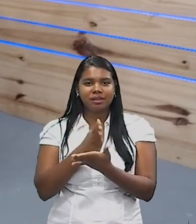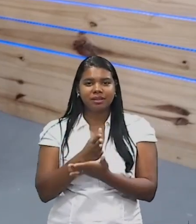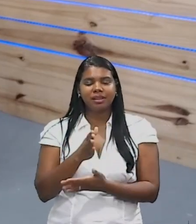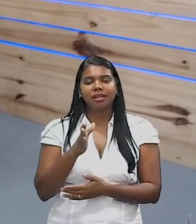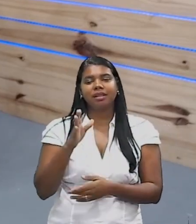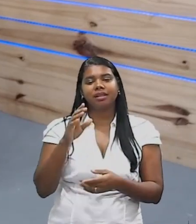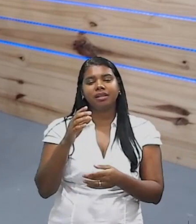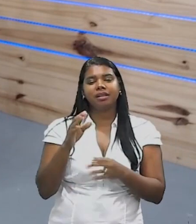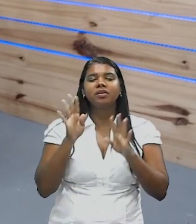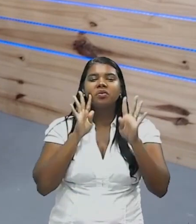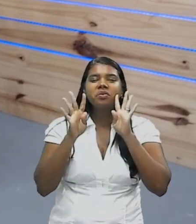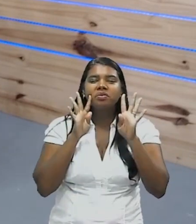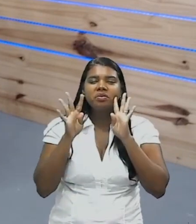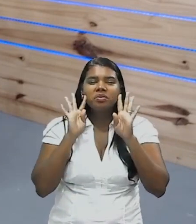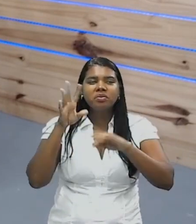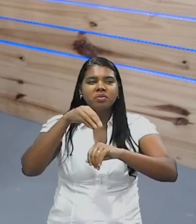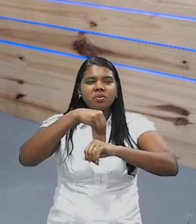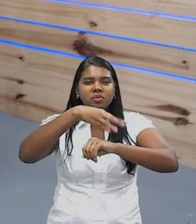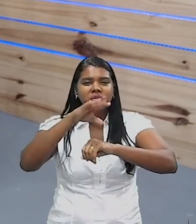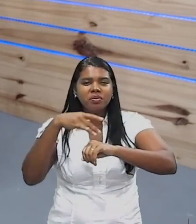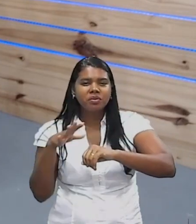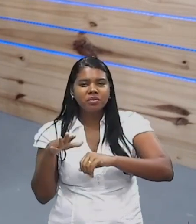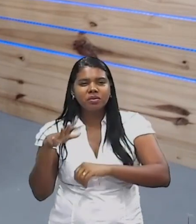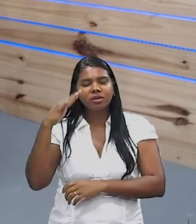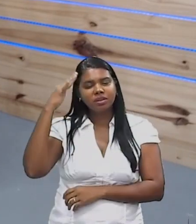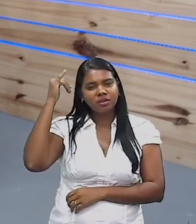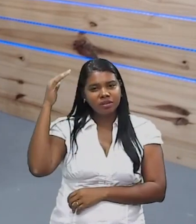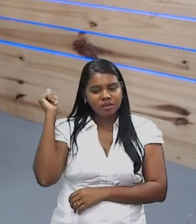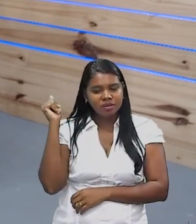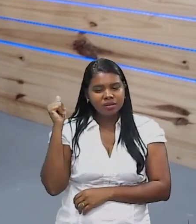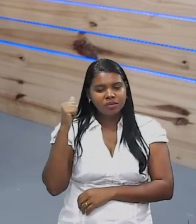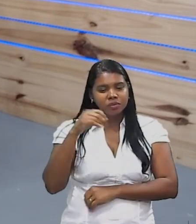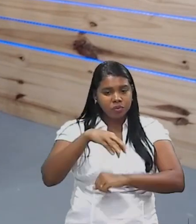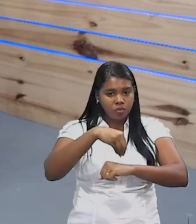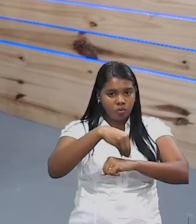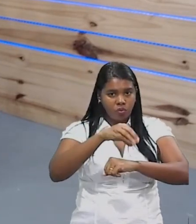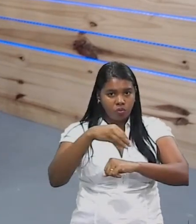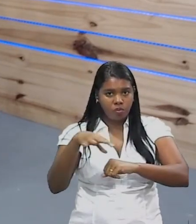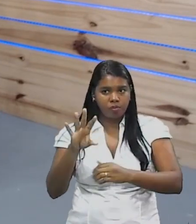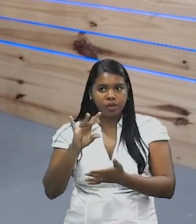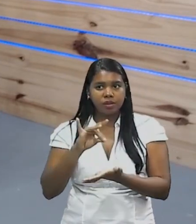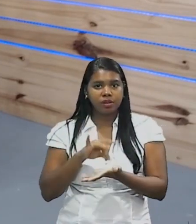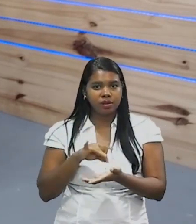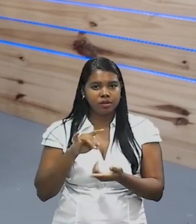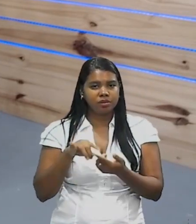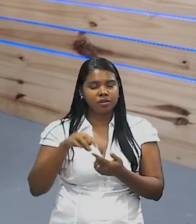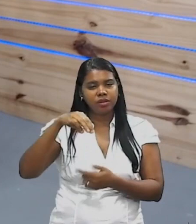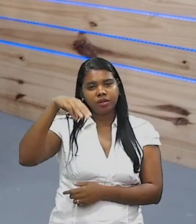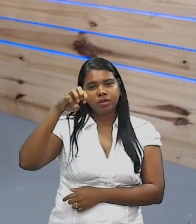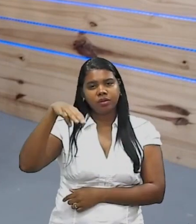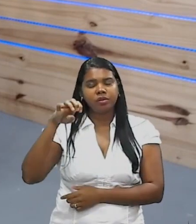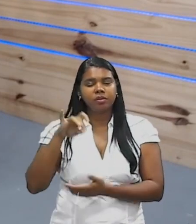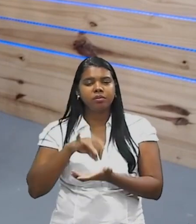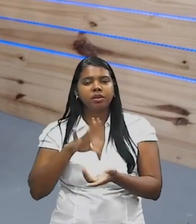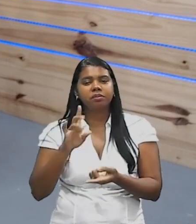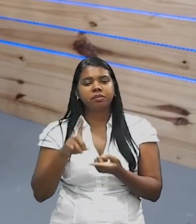ali o Facebook começou a ficar no auge e tal, houve muito compartilhamento de um meme que